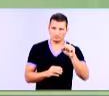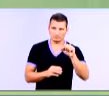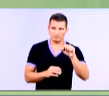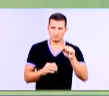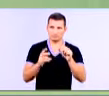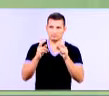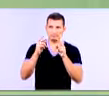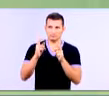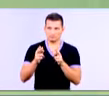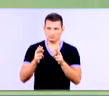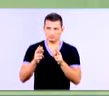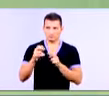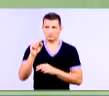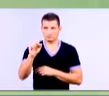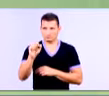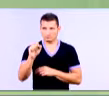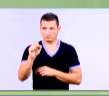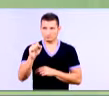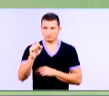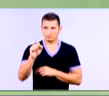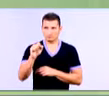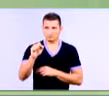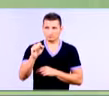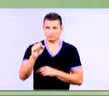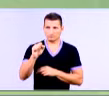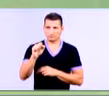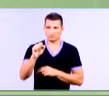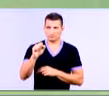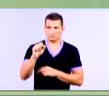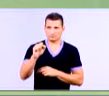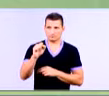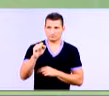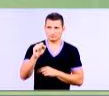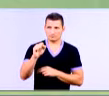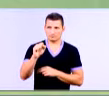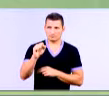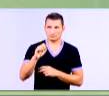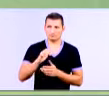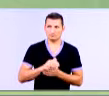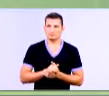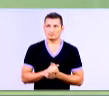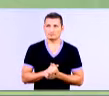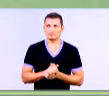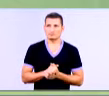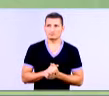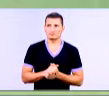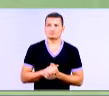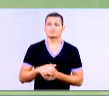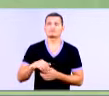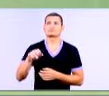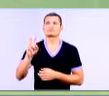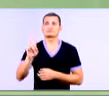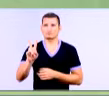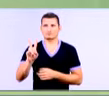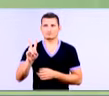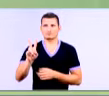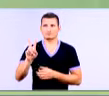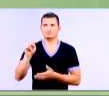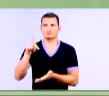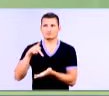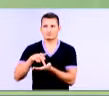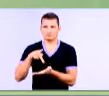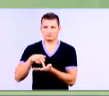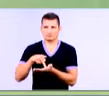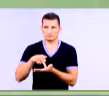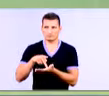igual a 8, aí eu faço a comparação lógica. Isso aqui, no caso, seria verdadeiro. Então,